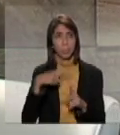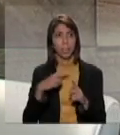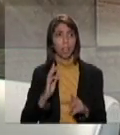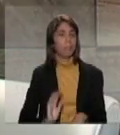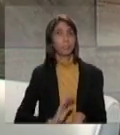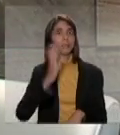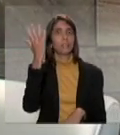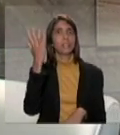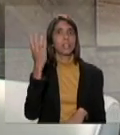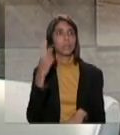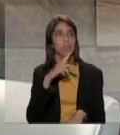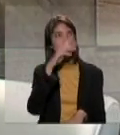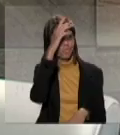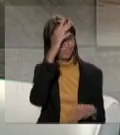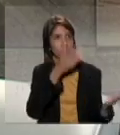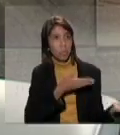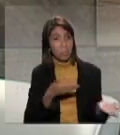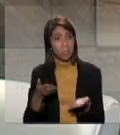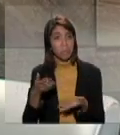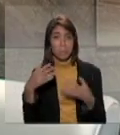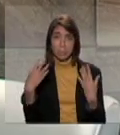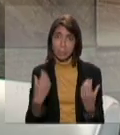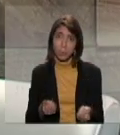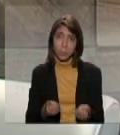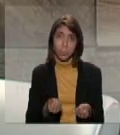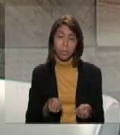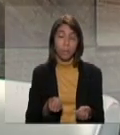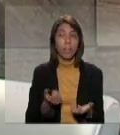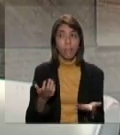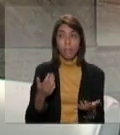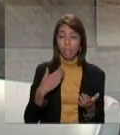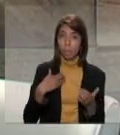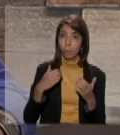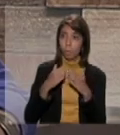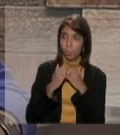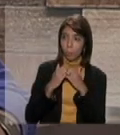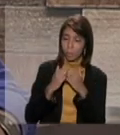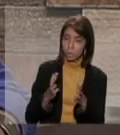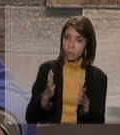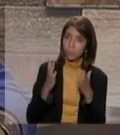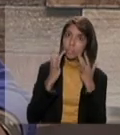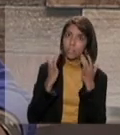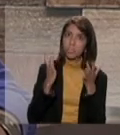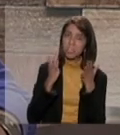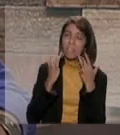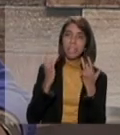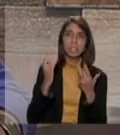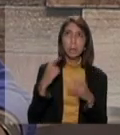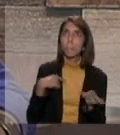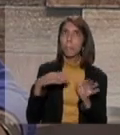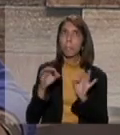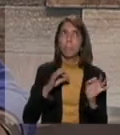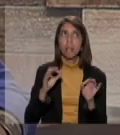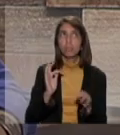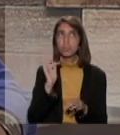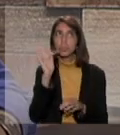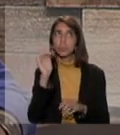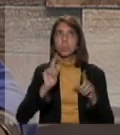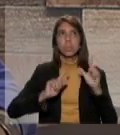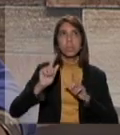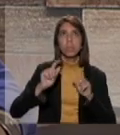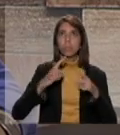por acaso, o Abujamra te chamou e você foi fazer Ninho de Serpente, né? Quando eu comecei a fazer teatro, não tinha plano de fazer televisão,